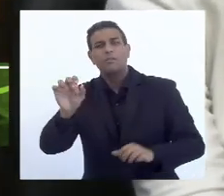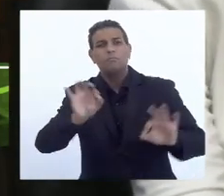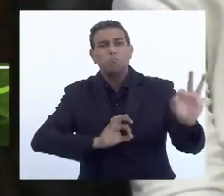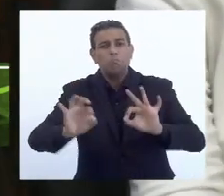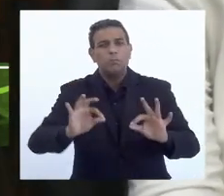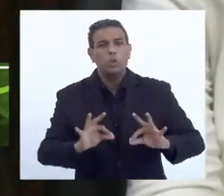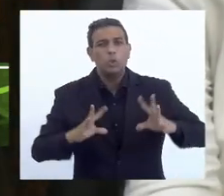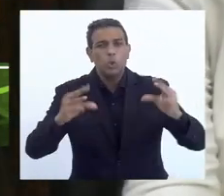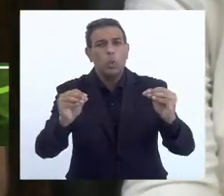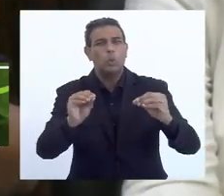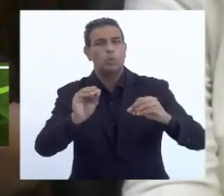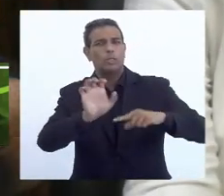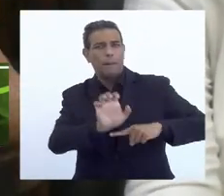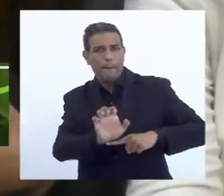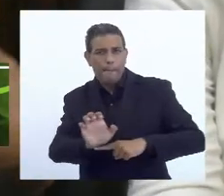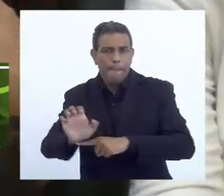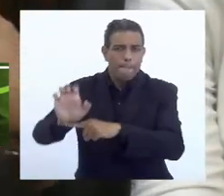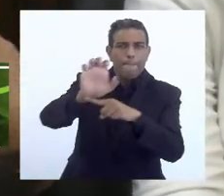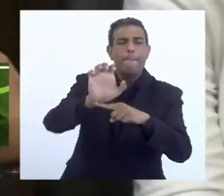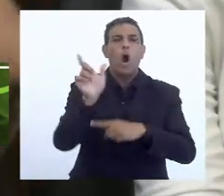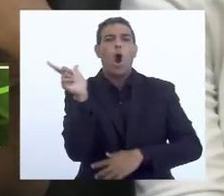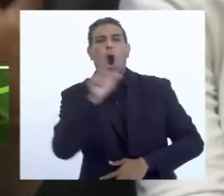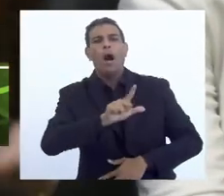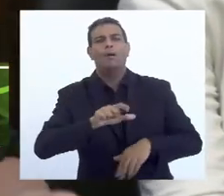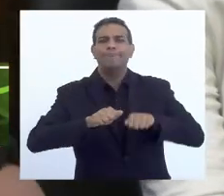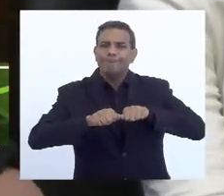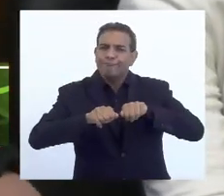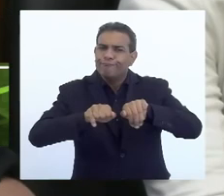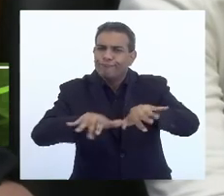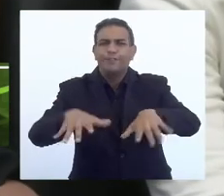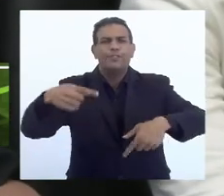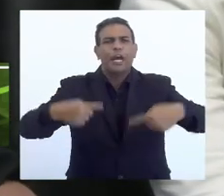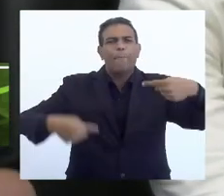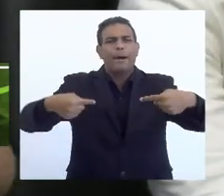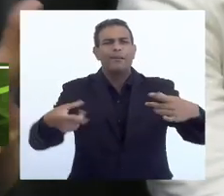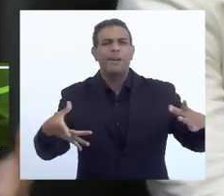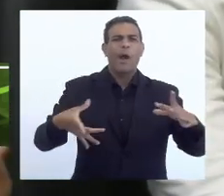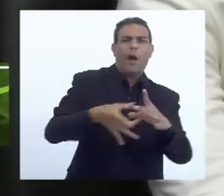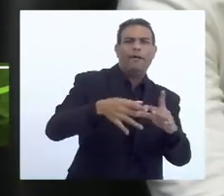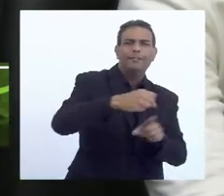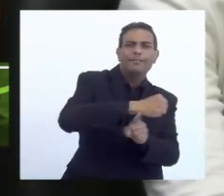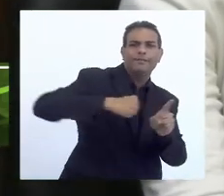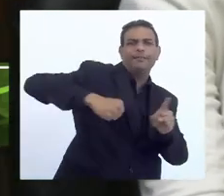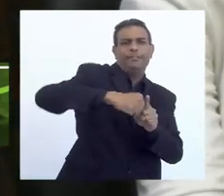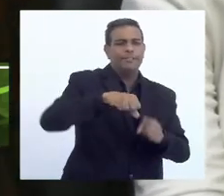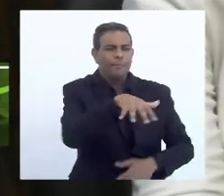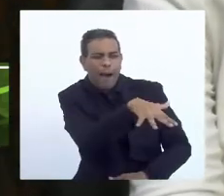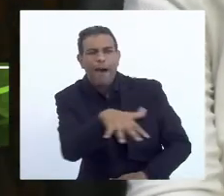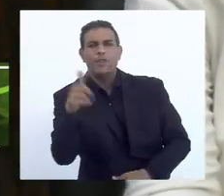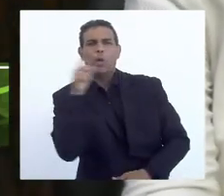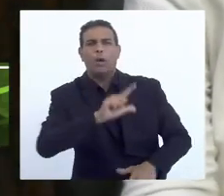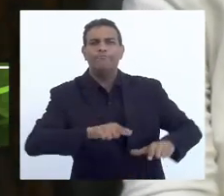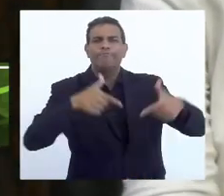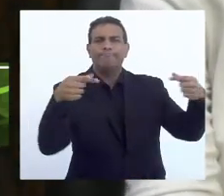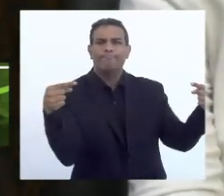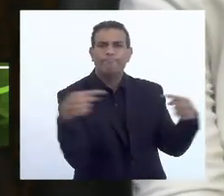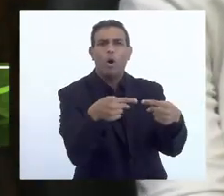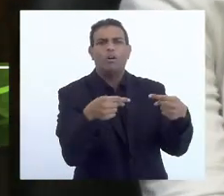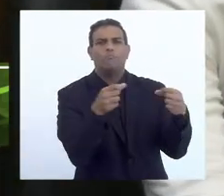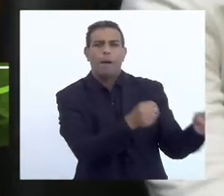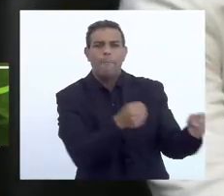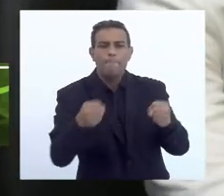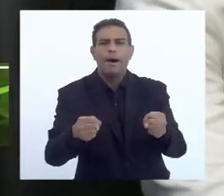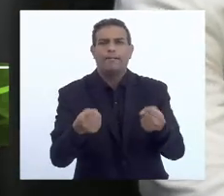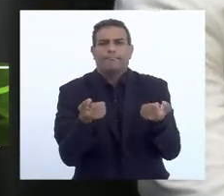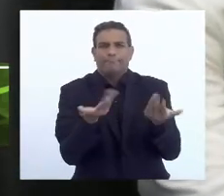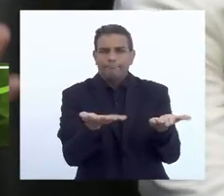que em todos os estados nós passemos a debater com a sociedade para criar esse ambiente, mais do que o observatório